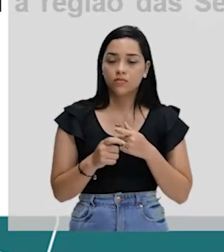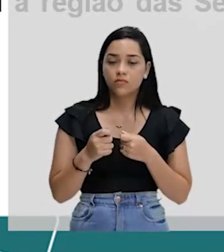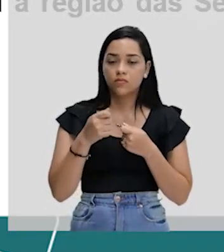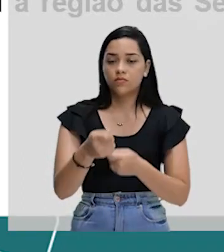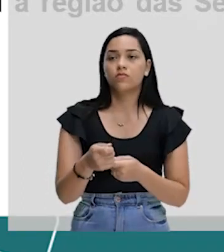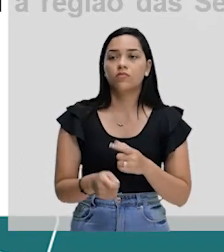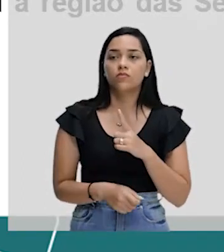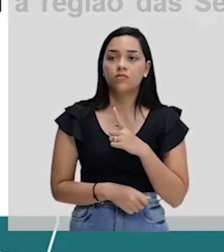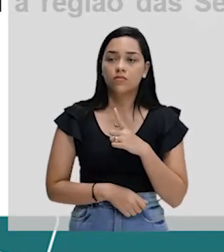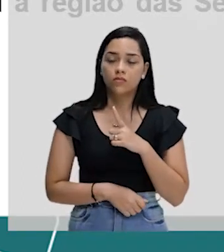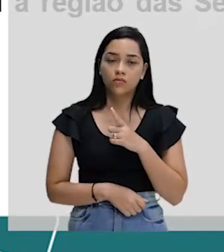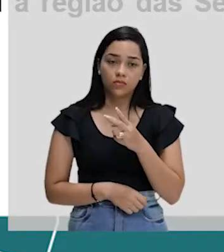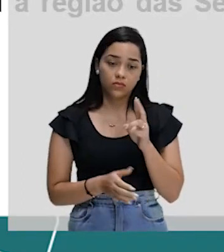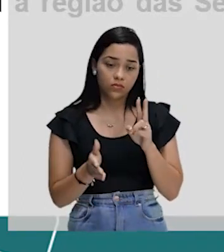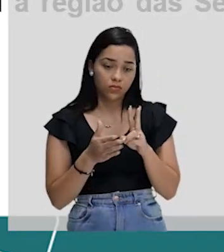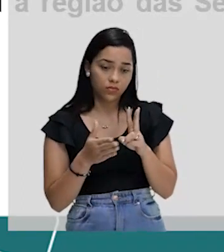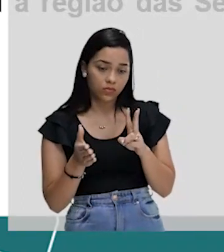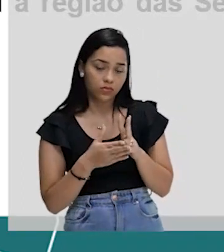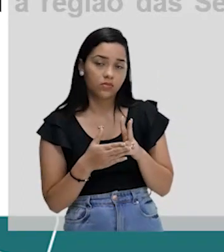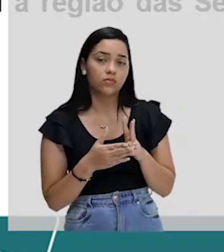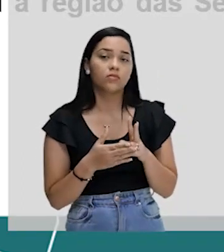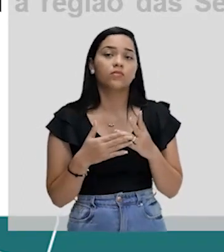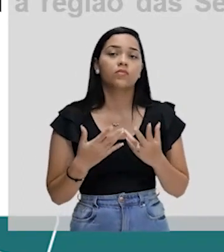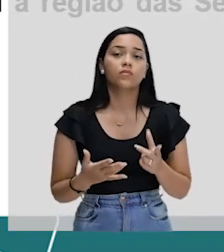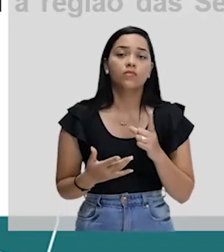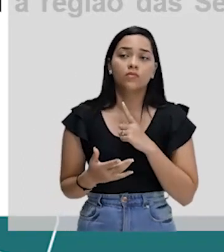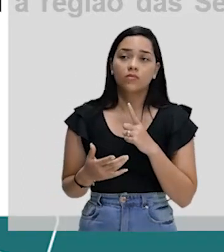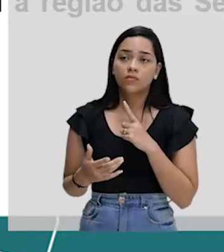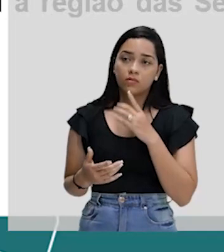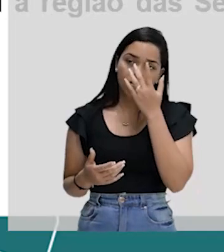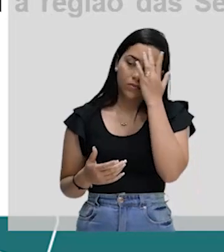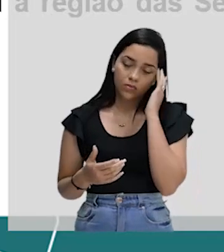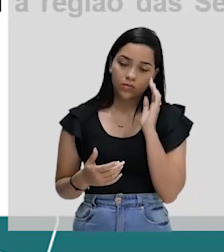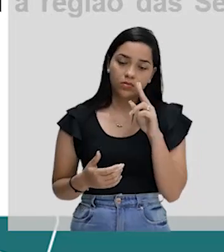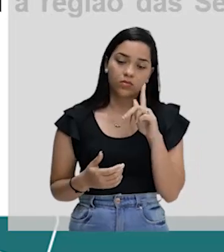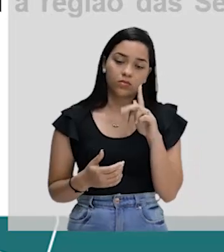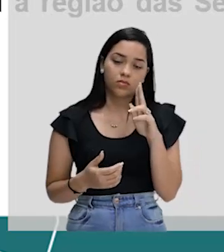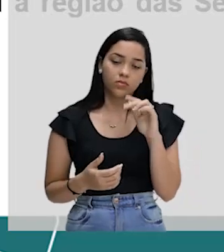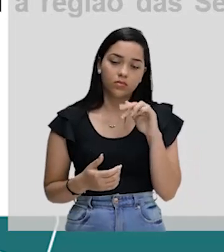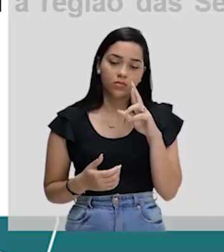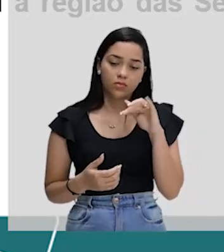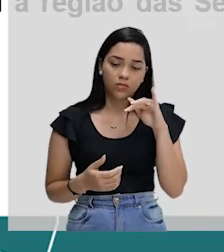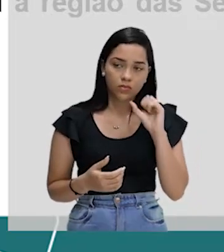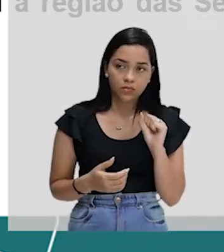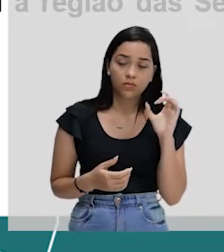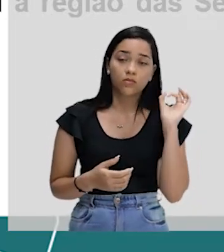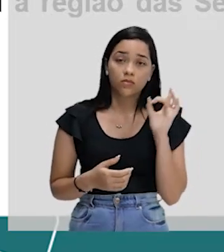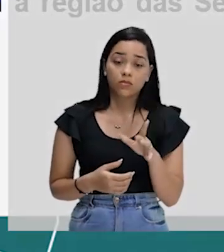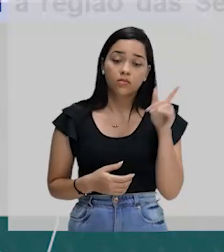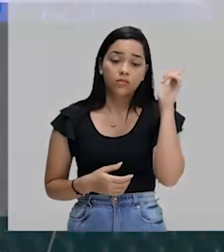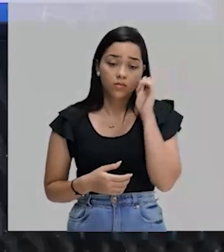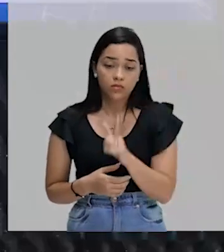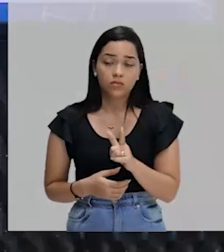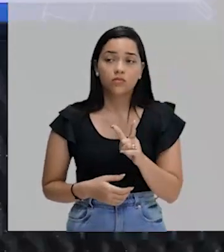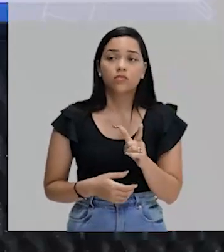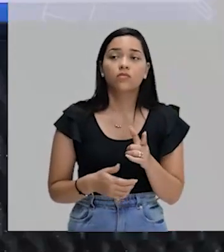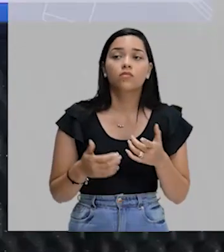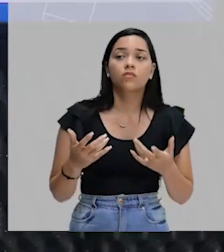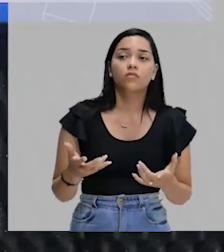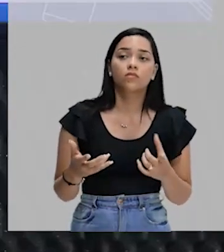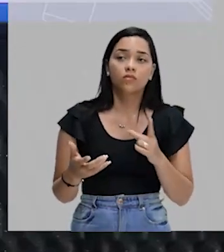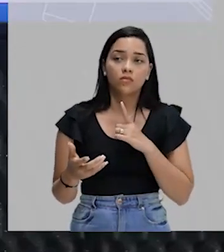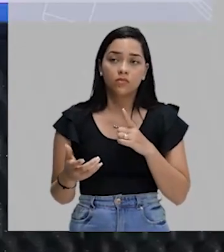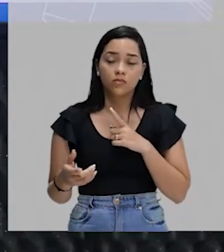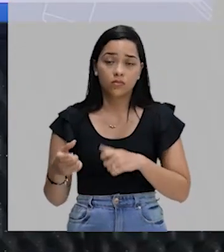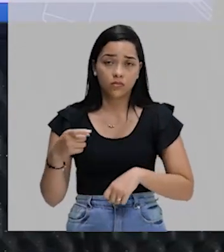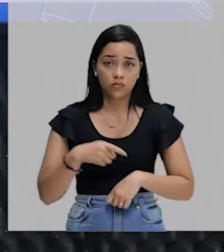resistência indígena, essa resistência dos nativos guaranis. Eles só conseguem derrotar a